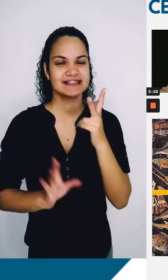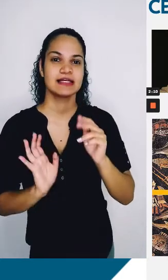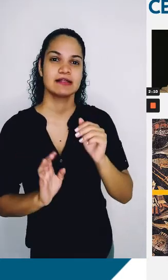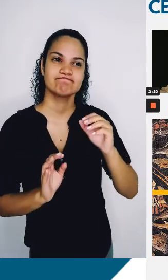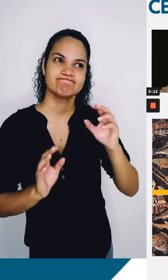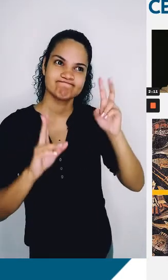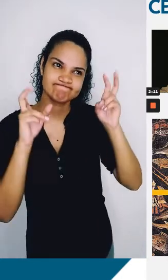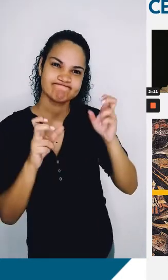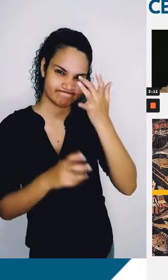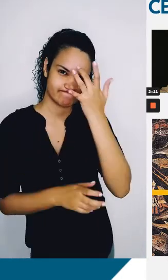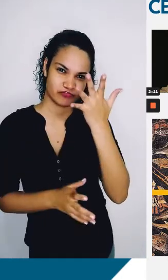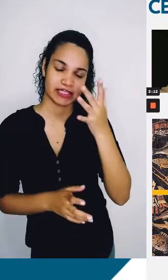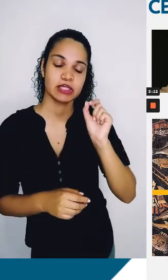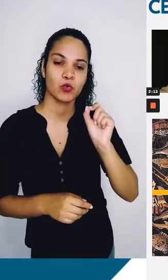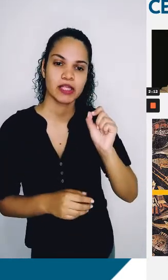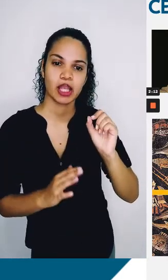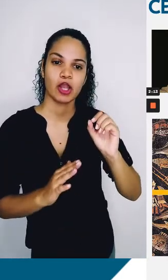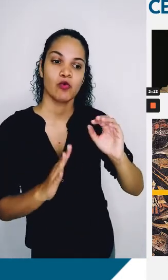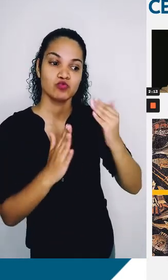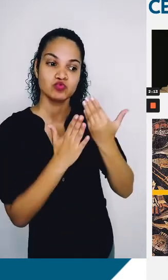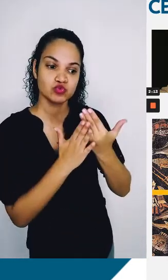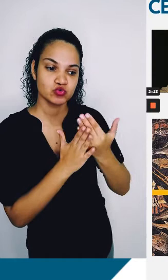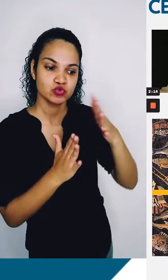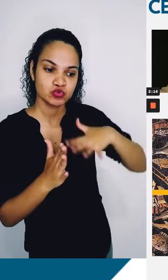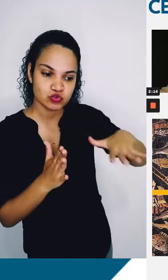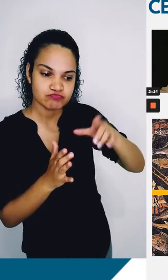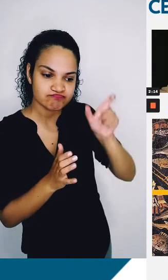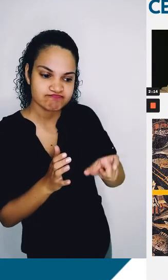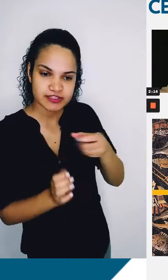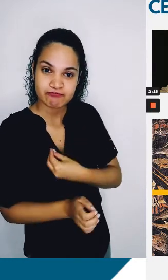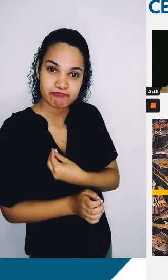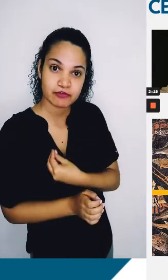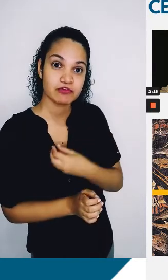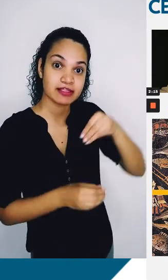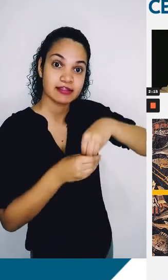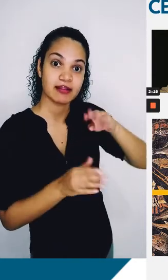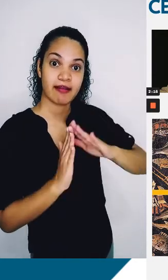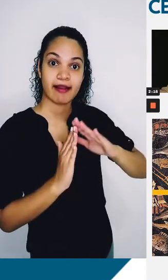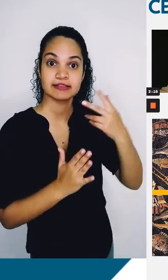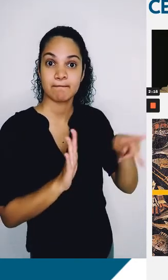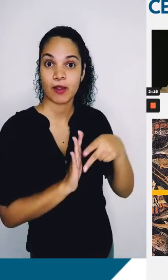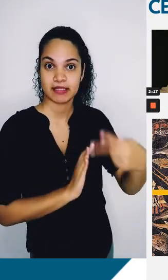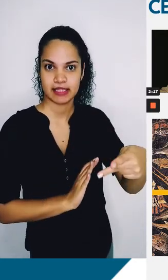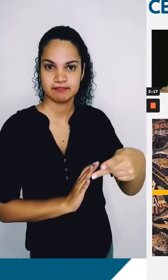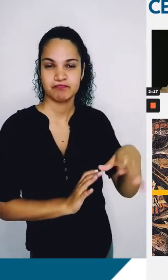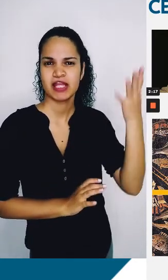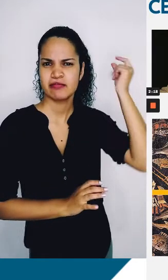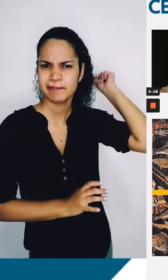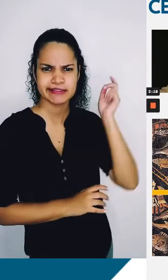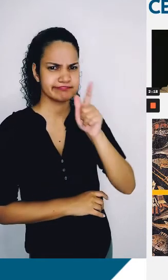estudo dos organismos em sua casa. Desde o período aristotélico, dos períodos antigos